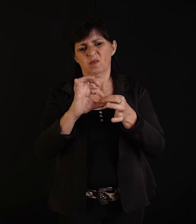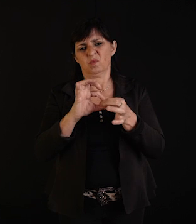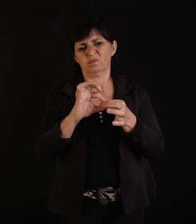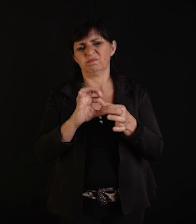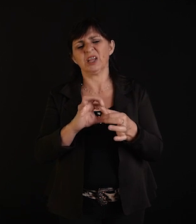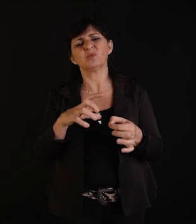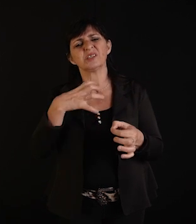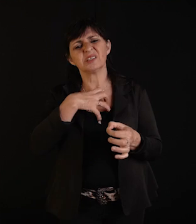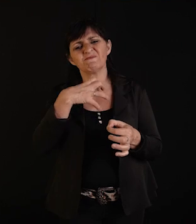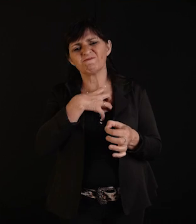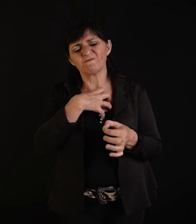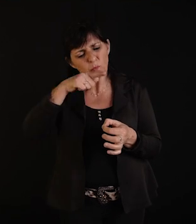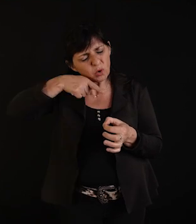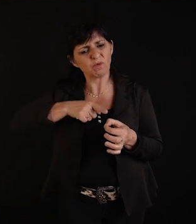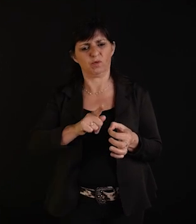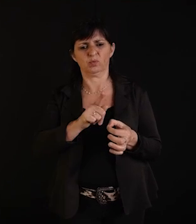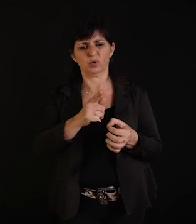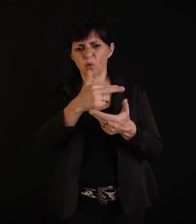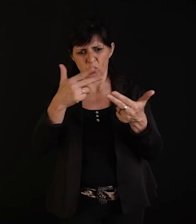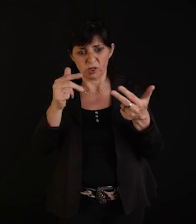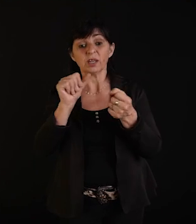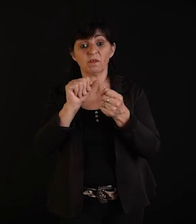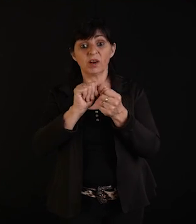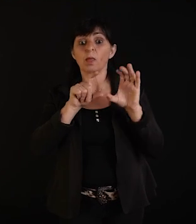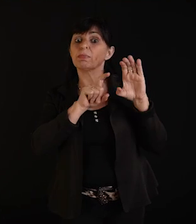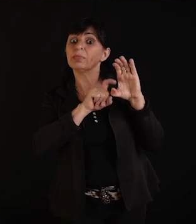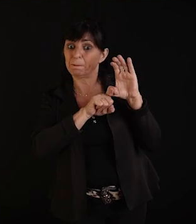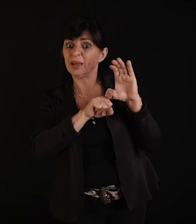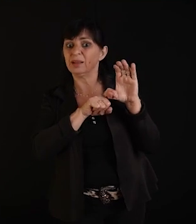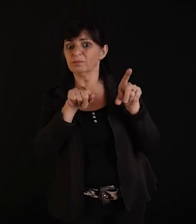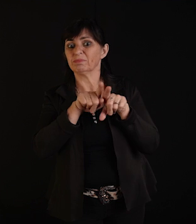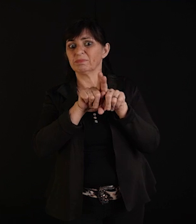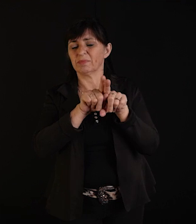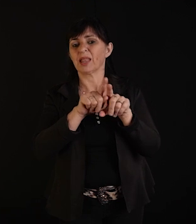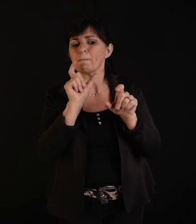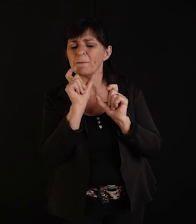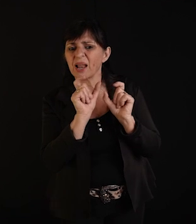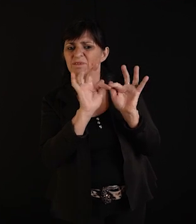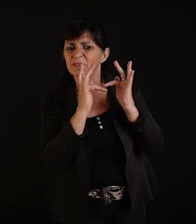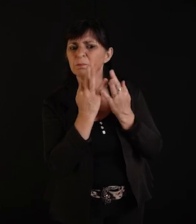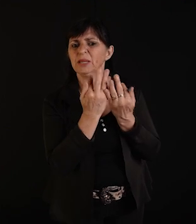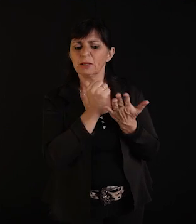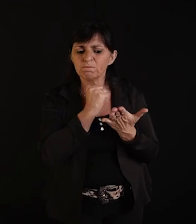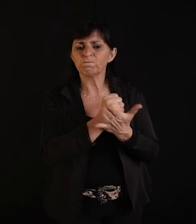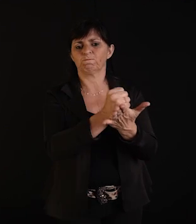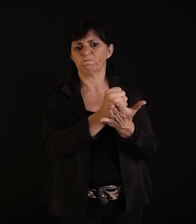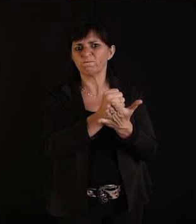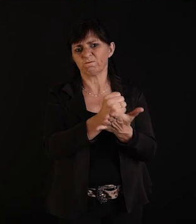intenso também no que faço, então eu dependo também daquela palavra de apoio. Todo mundo depende. E você busca isso na